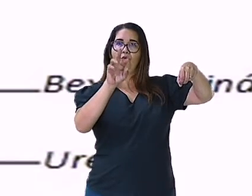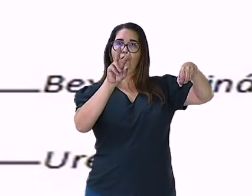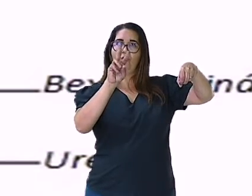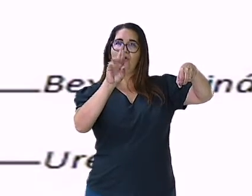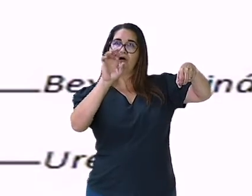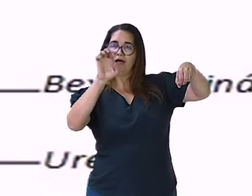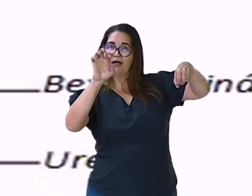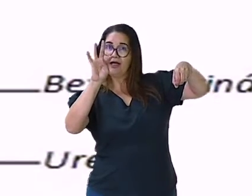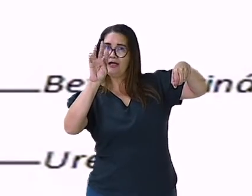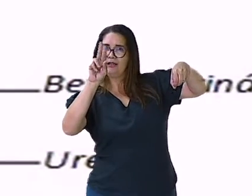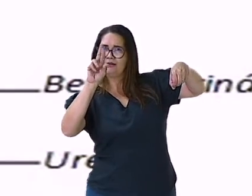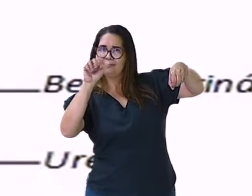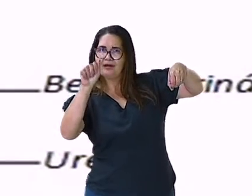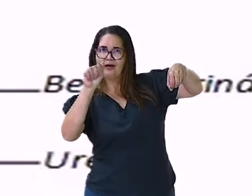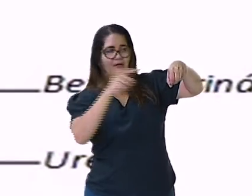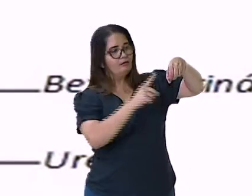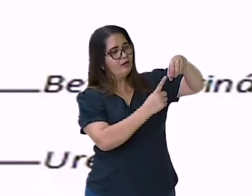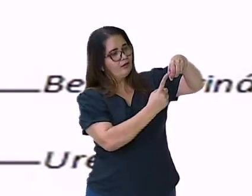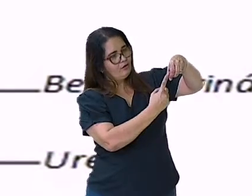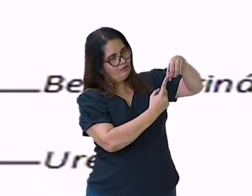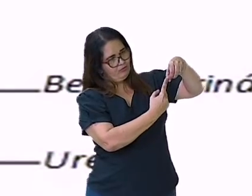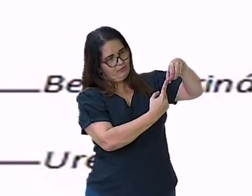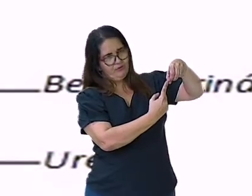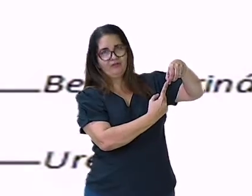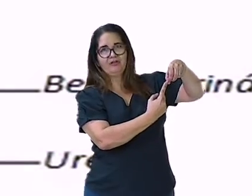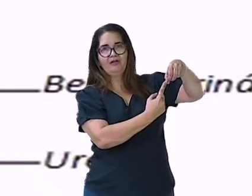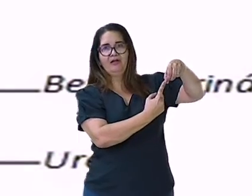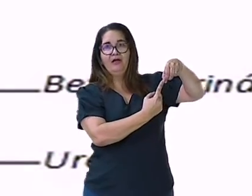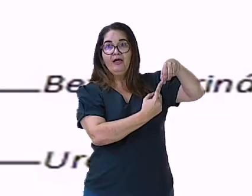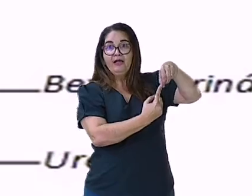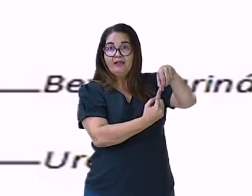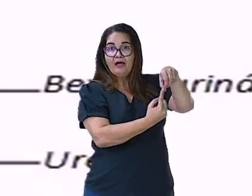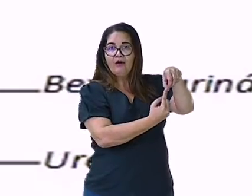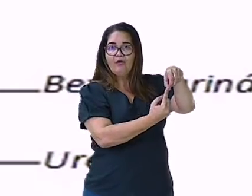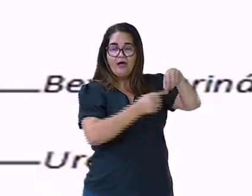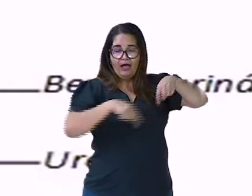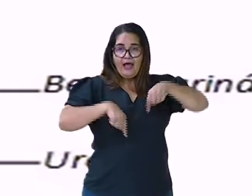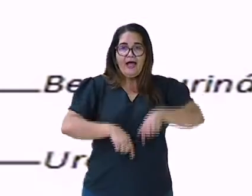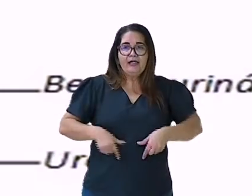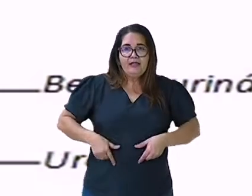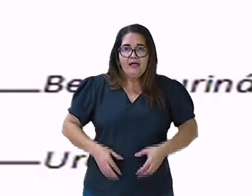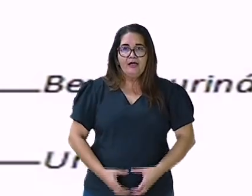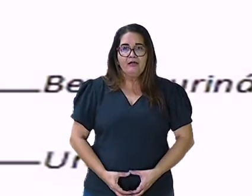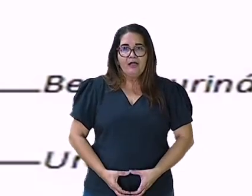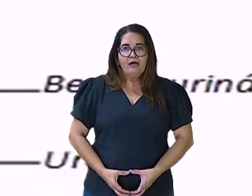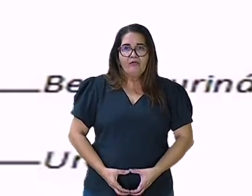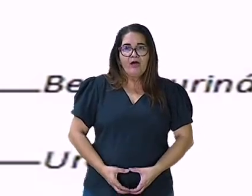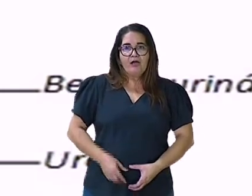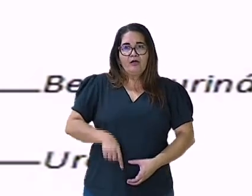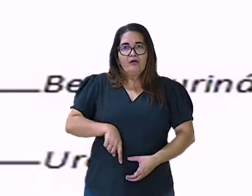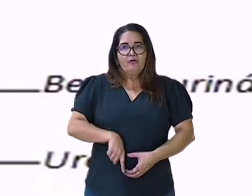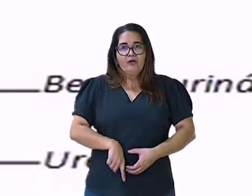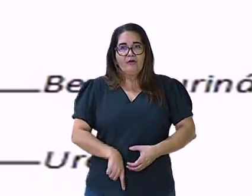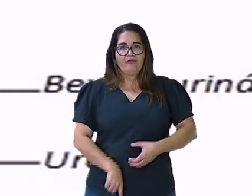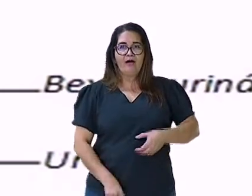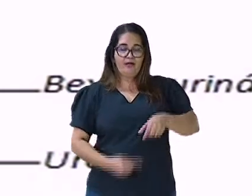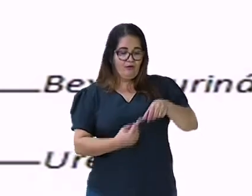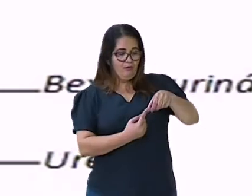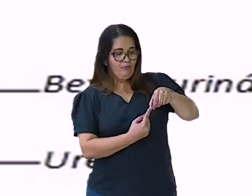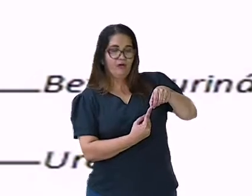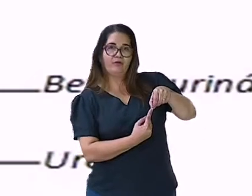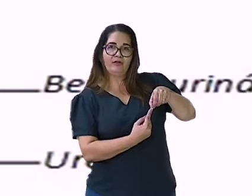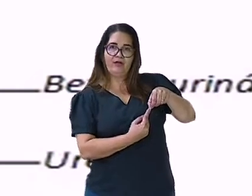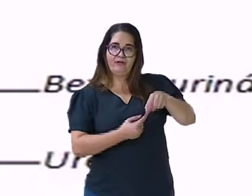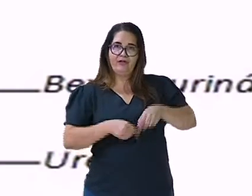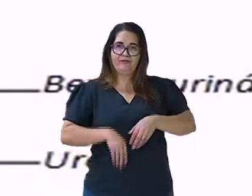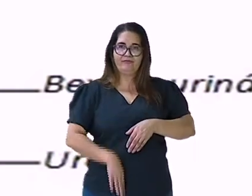bexiga para o exterior do nosso corpo. Ela vai garantir que a urina seja levada da bexiga para o